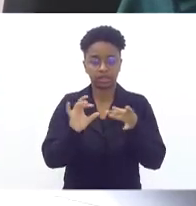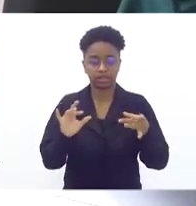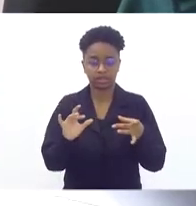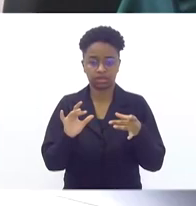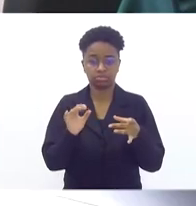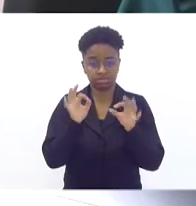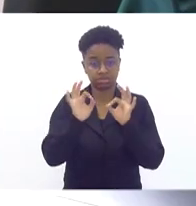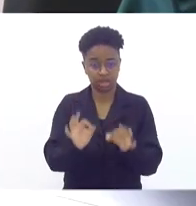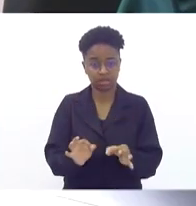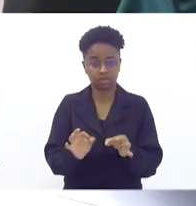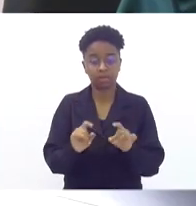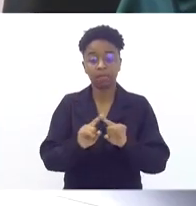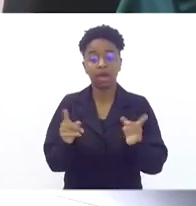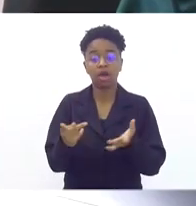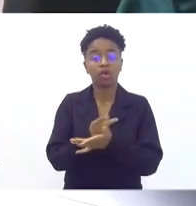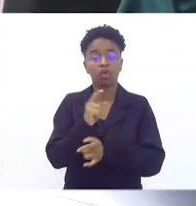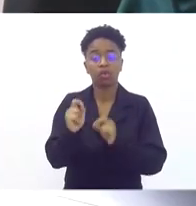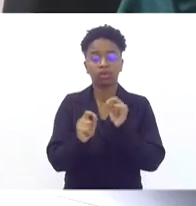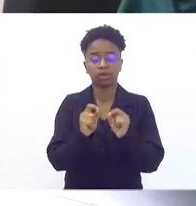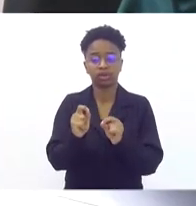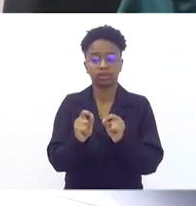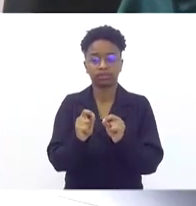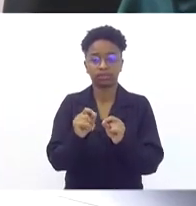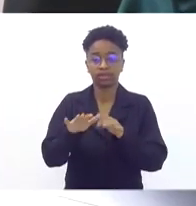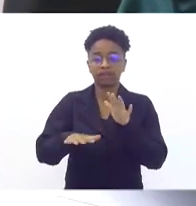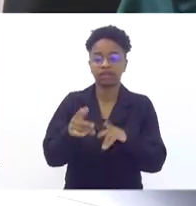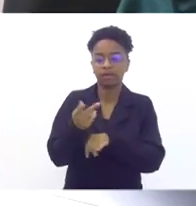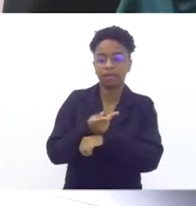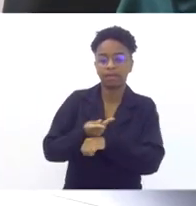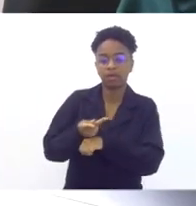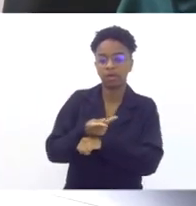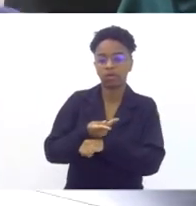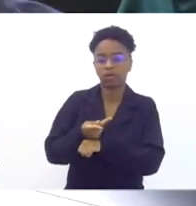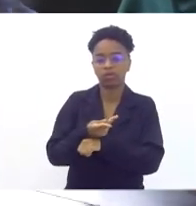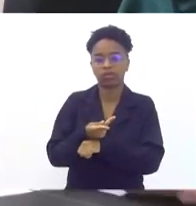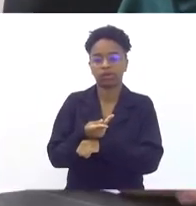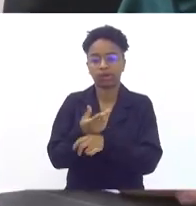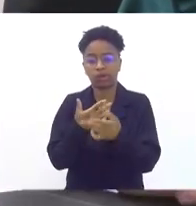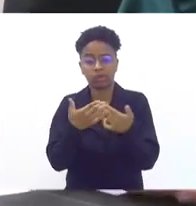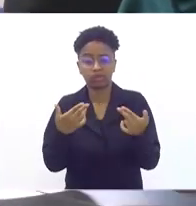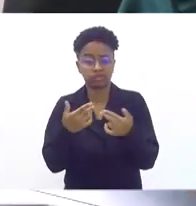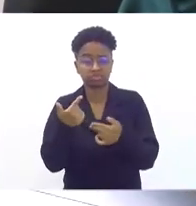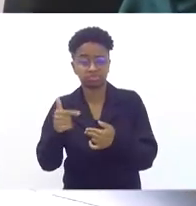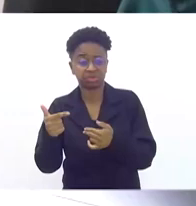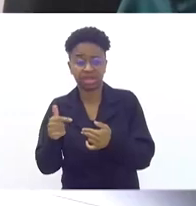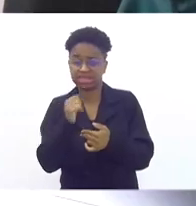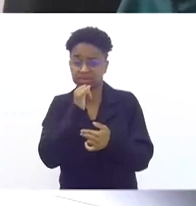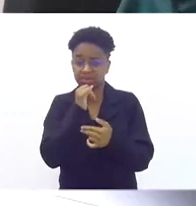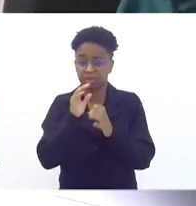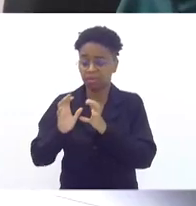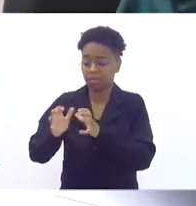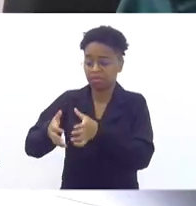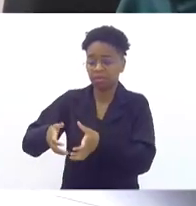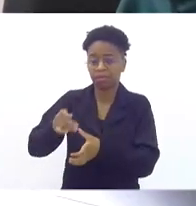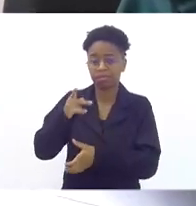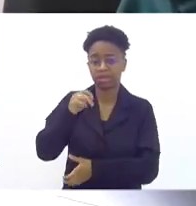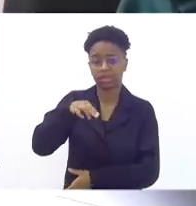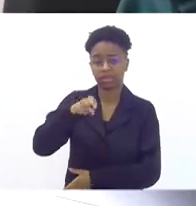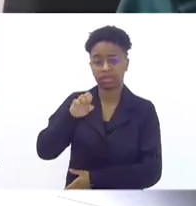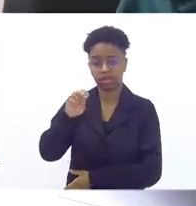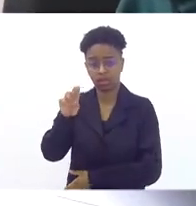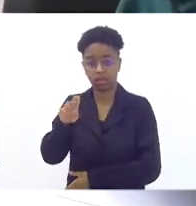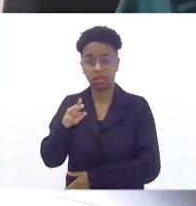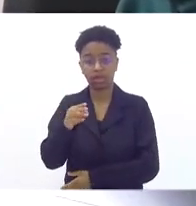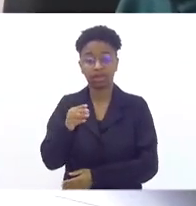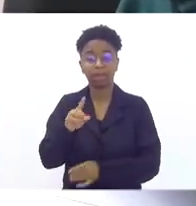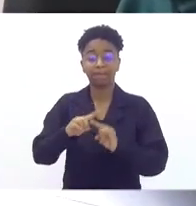correto que tá acontecendo aqui estão procurando pelo em ovo em pneu E aí quando reboca o carro leva para